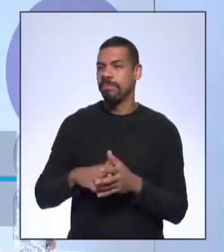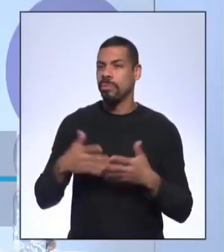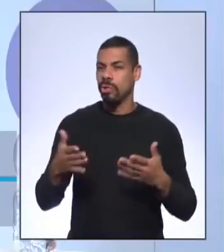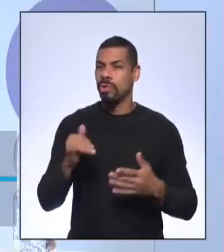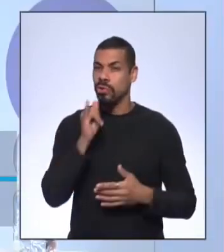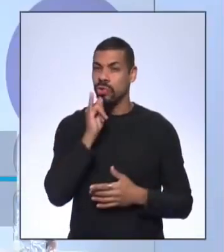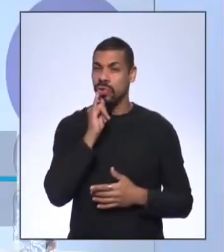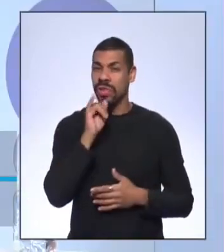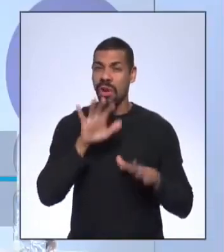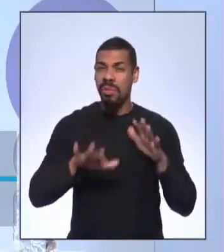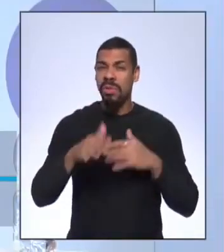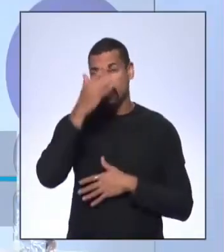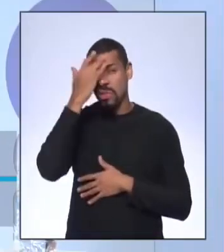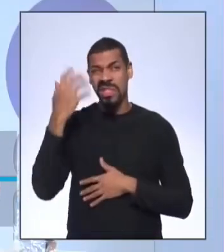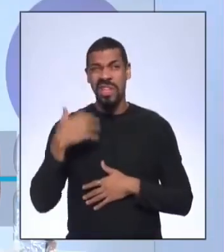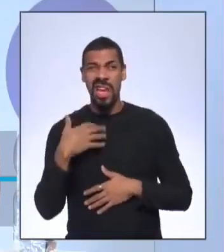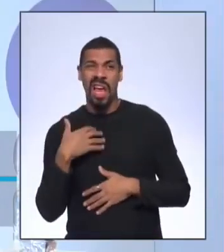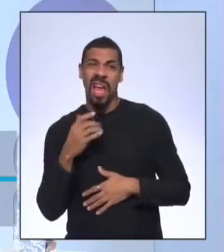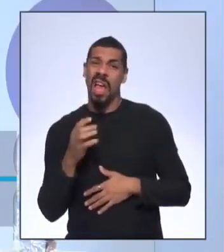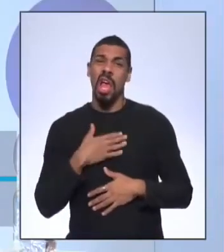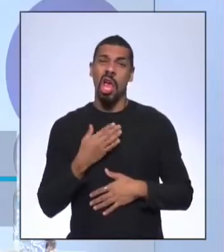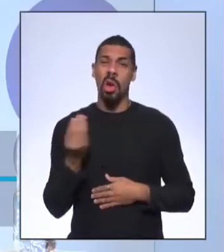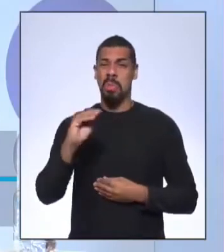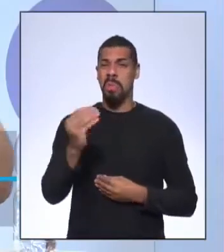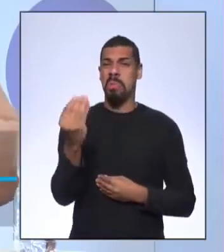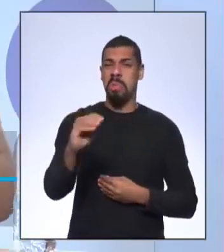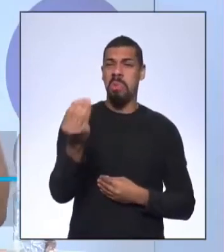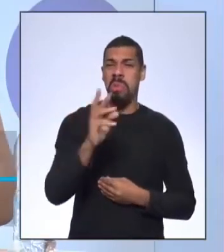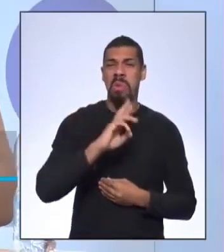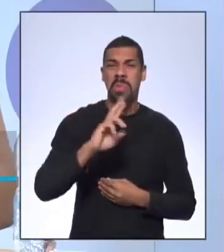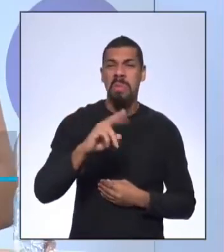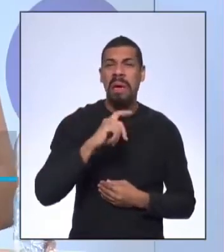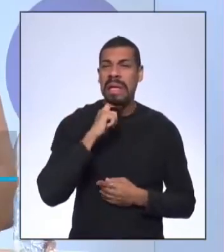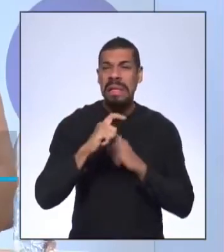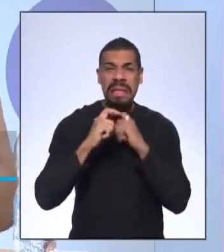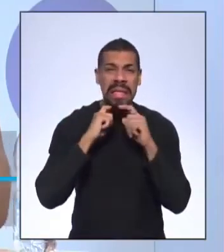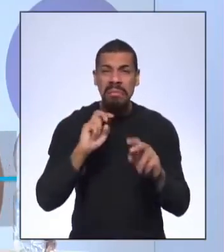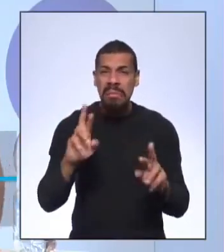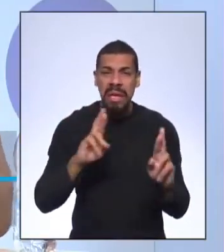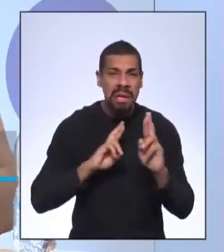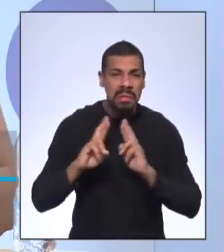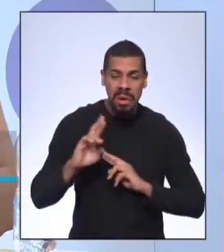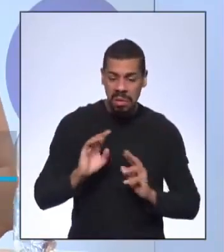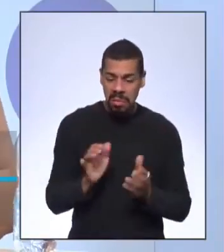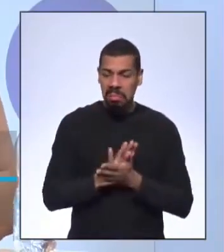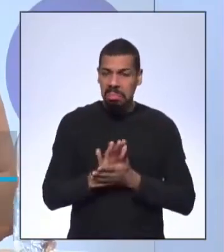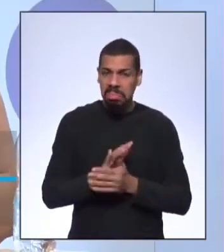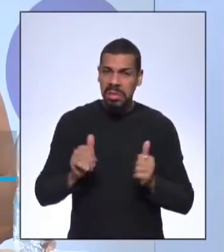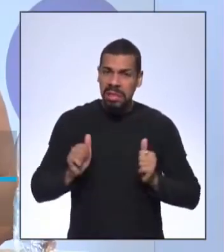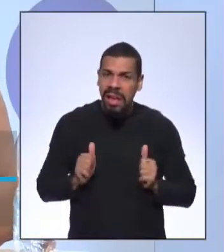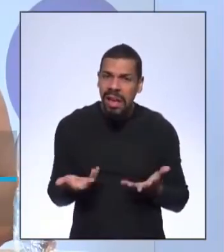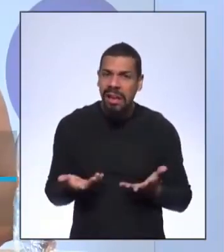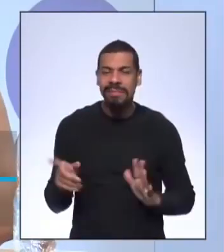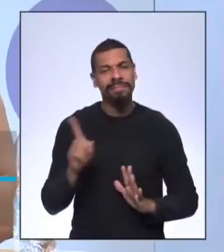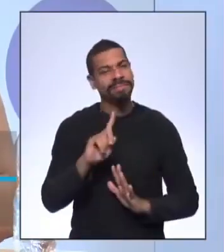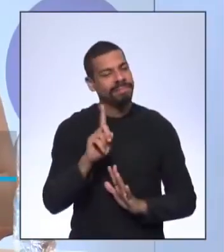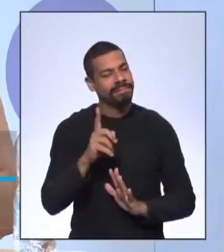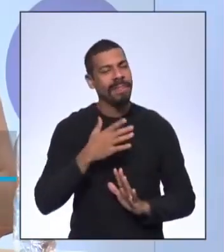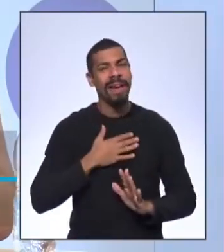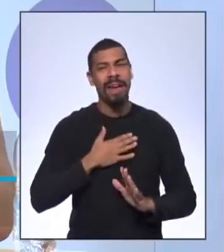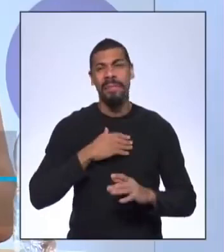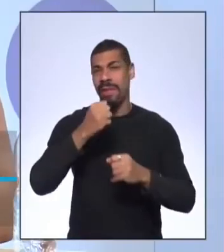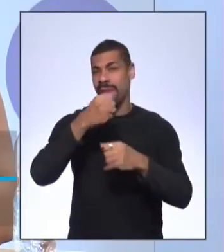fala isso, deve ter gente que deve ter pensado assim, ah, mas eu coloco, mas ninguém nunca me vê. Mas não é maldade, gente. A gente tem